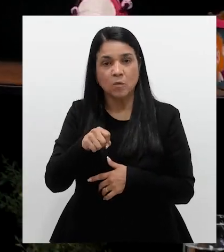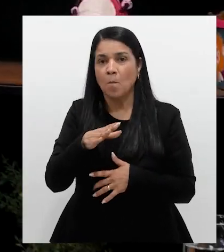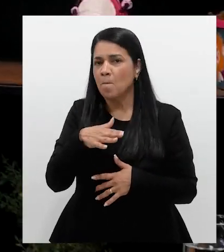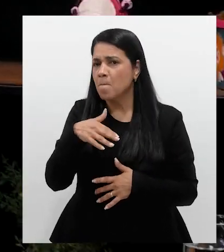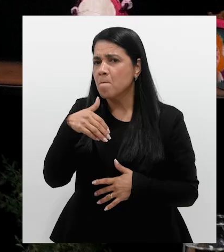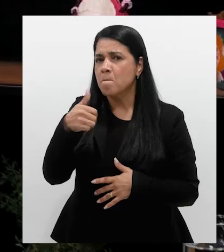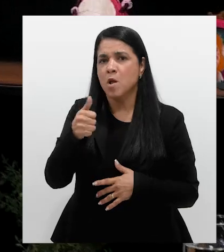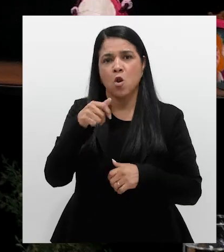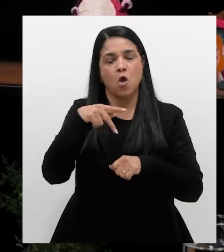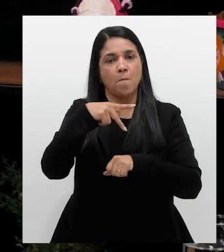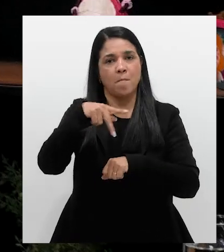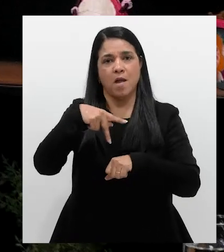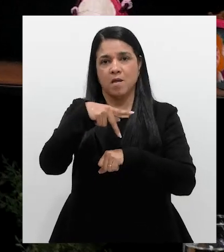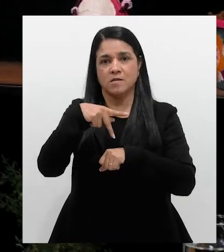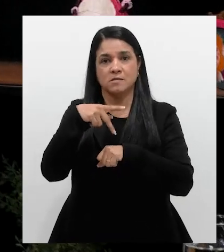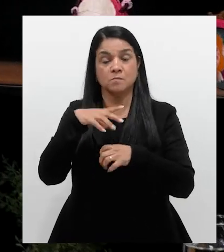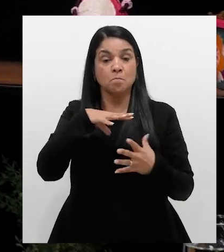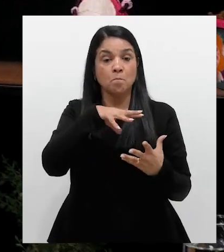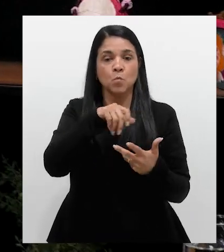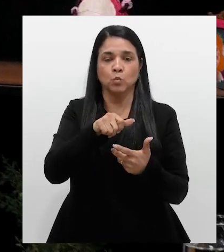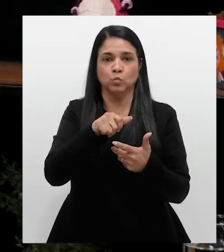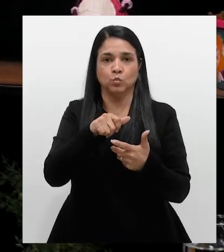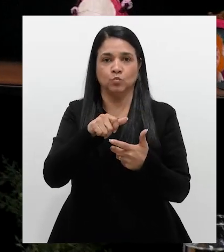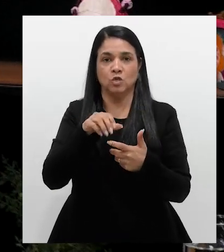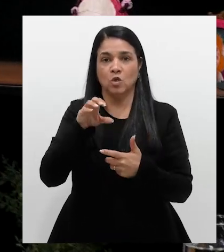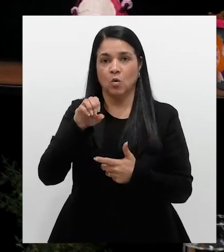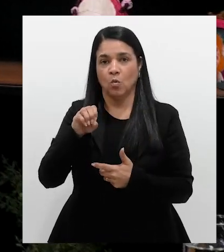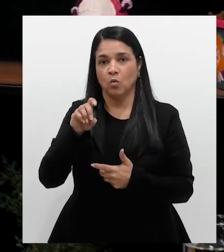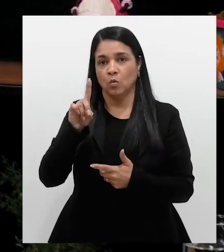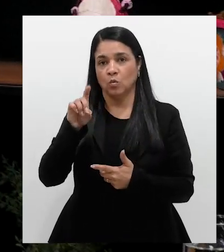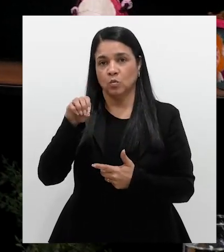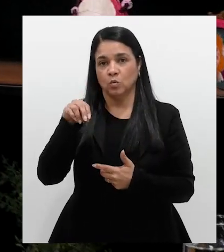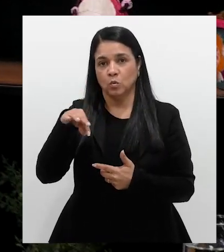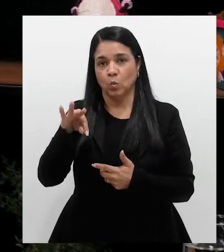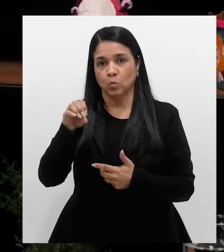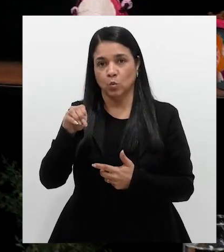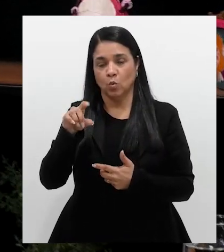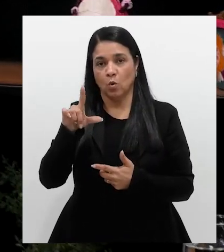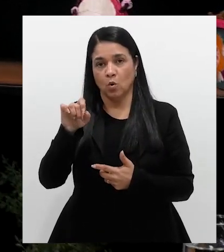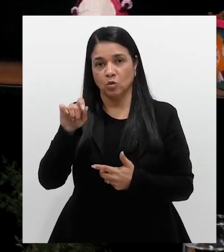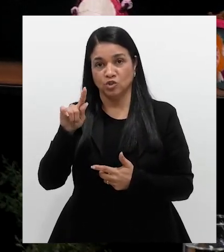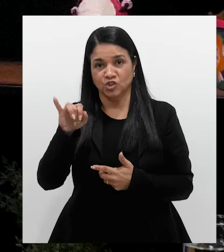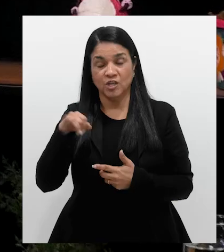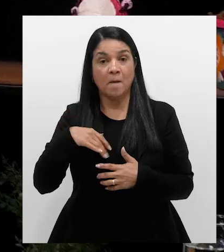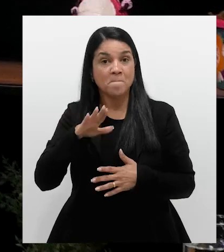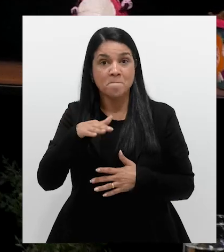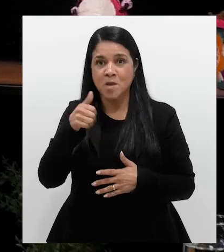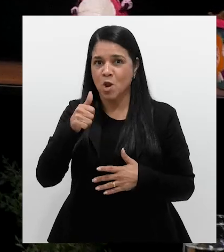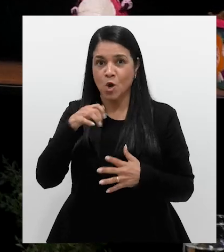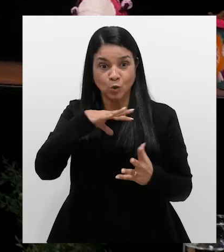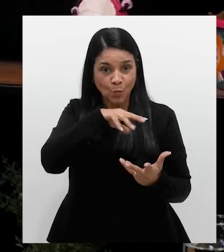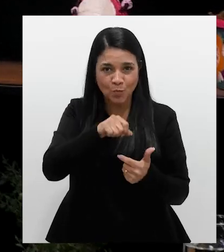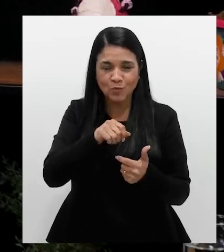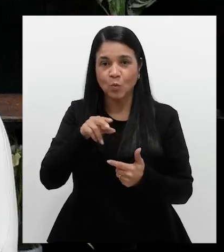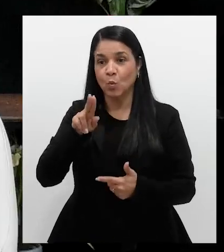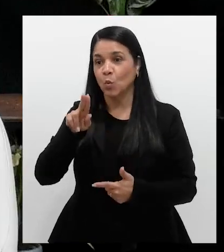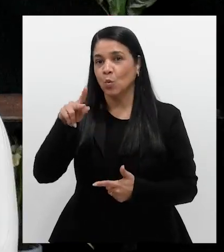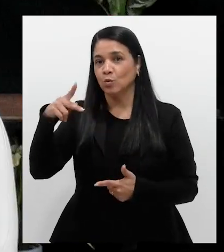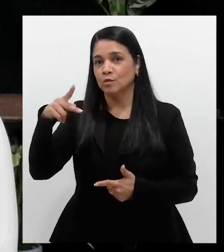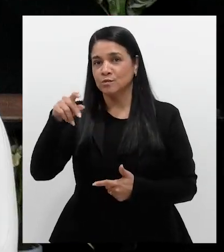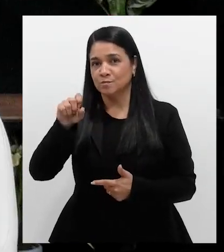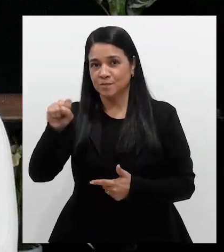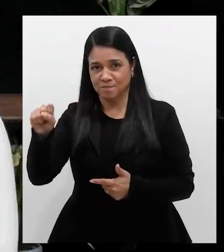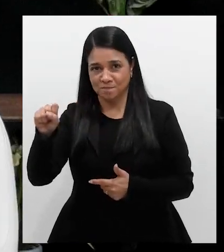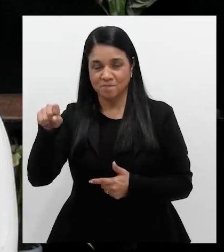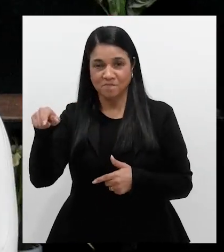o melhor país do mundo em odontologia. Tanto que a melhor universidade do mundo de odontologia é a USP. Nós temos outro bom exemplo